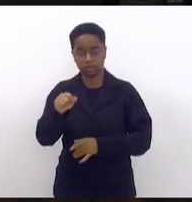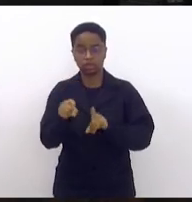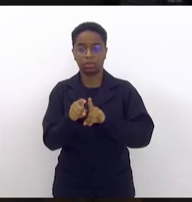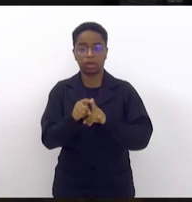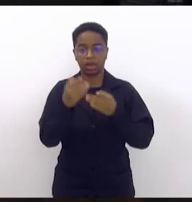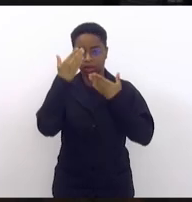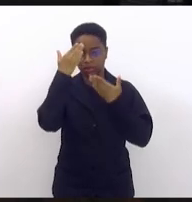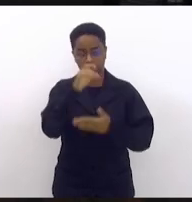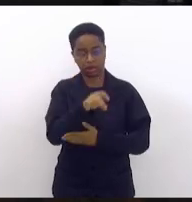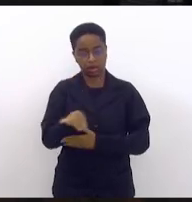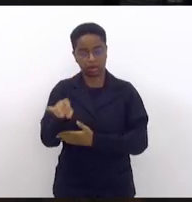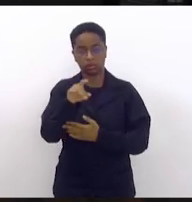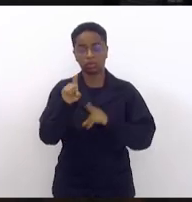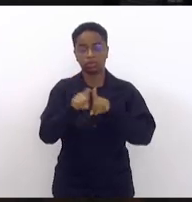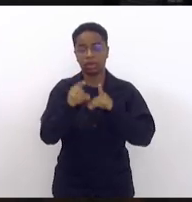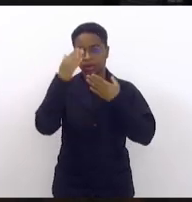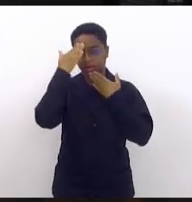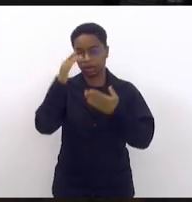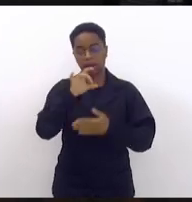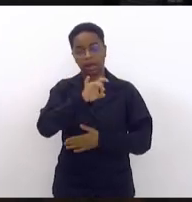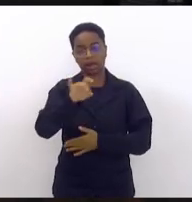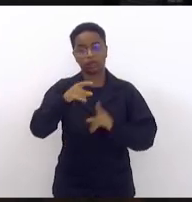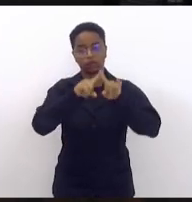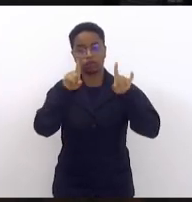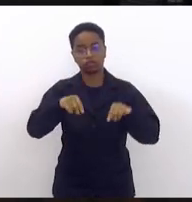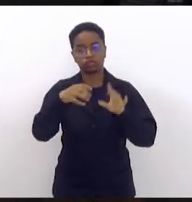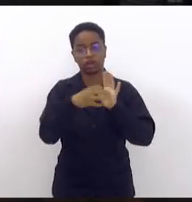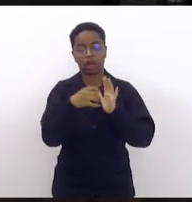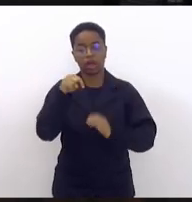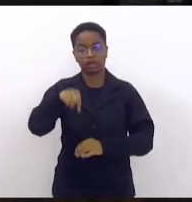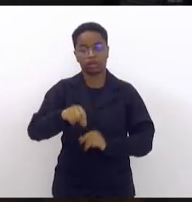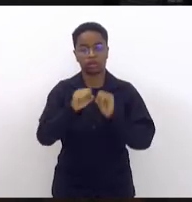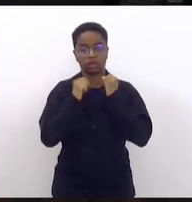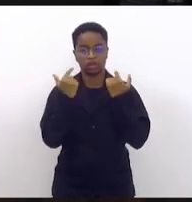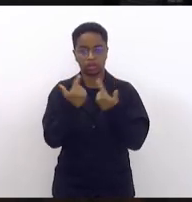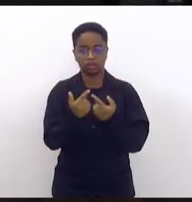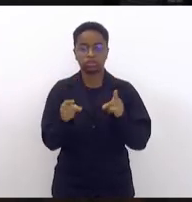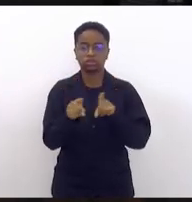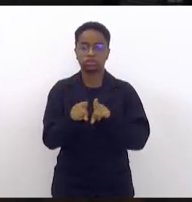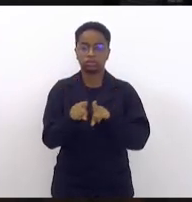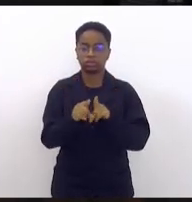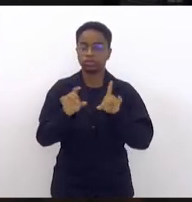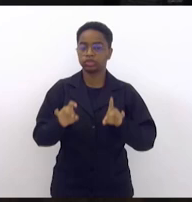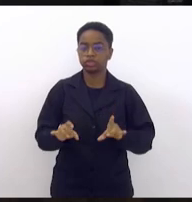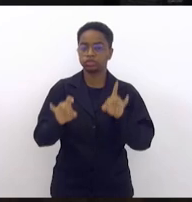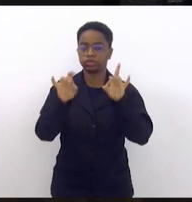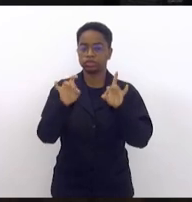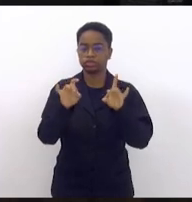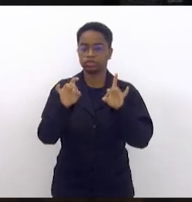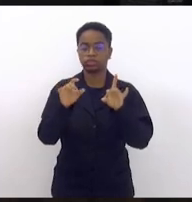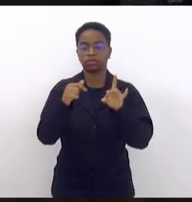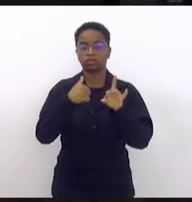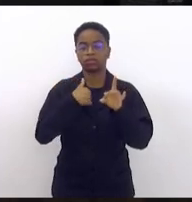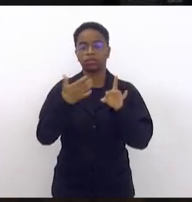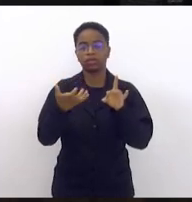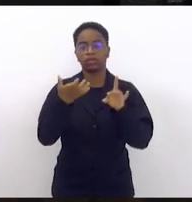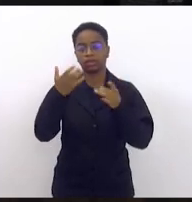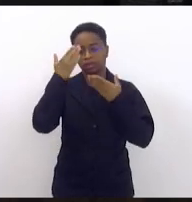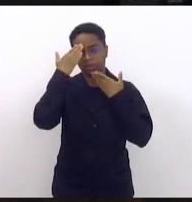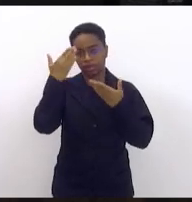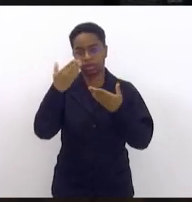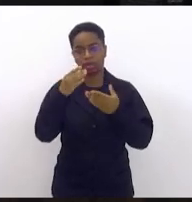todos agradecer a todos os servidores desta casa e em especial ao